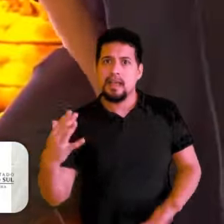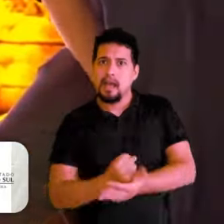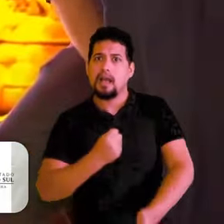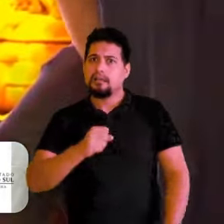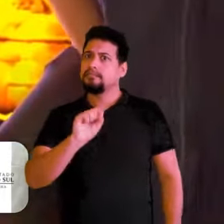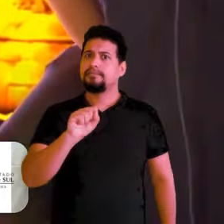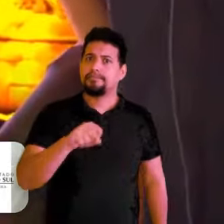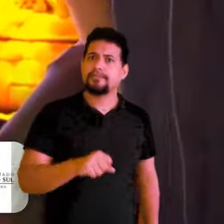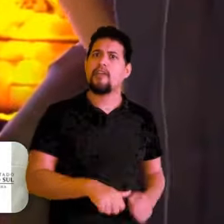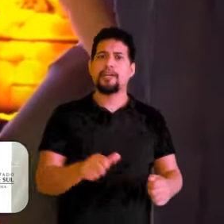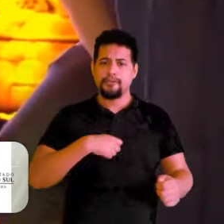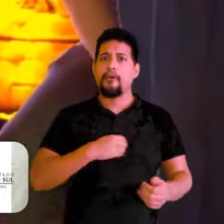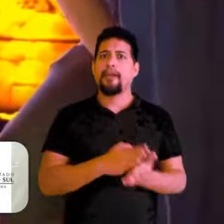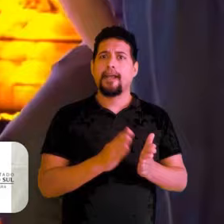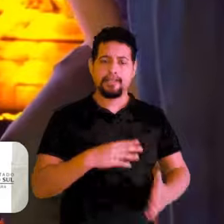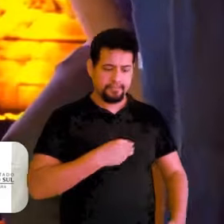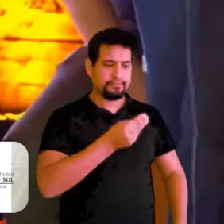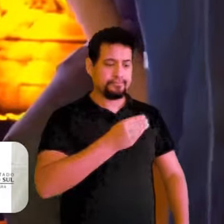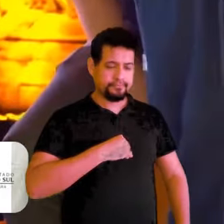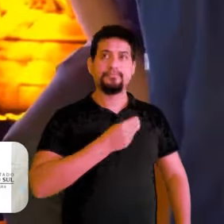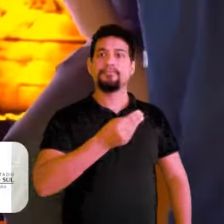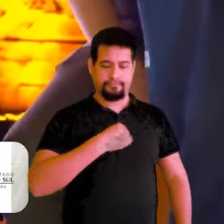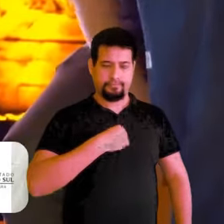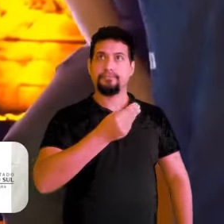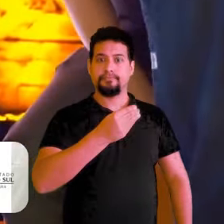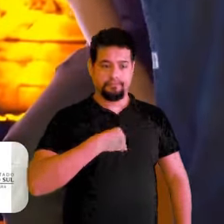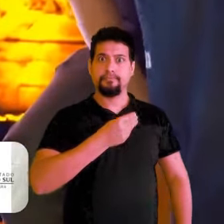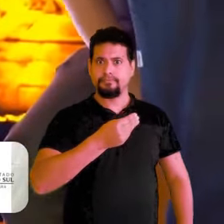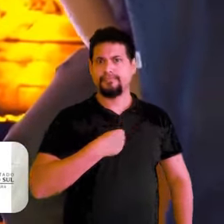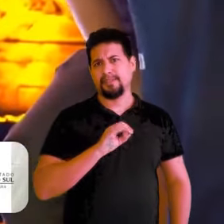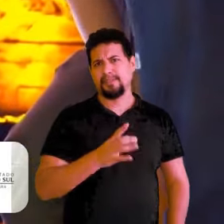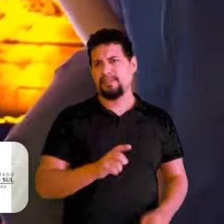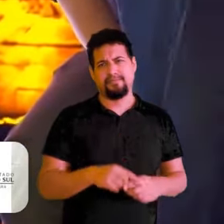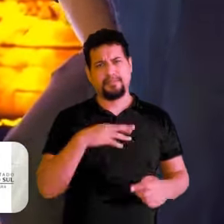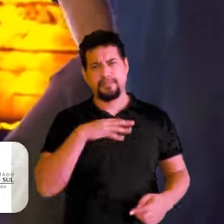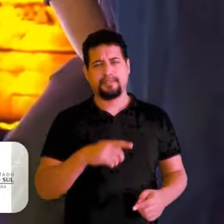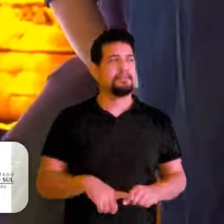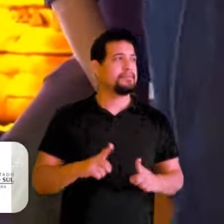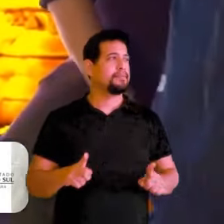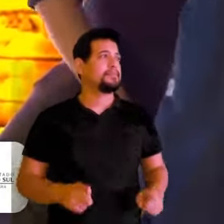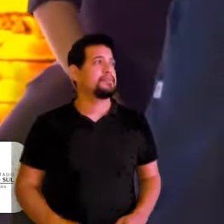Quer ficar em casa só no caracrachá, caracrachá, caracrachá, caracrachá.